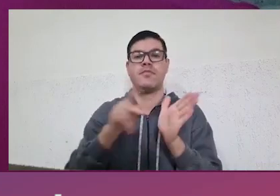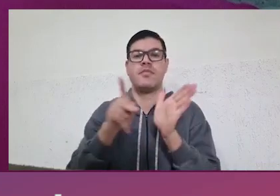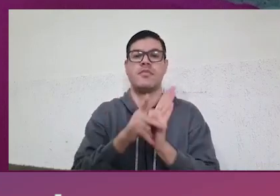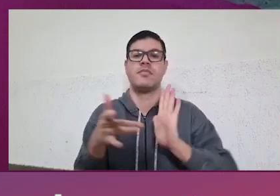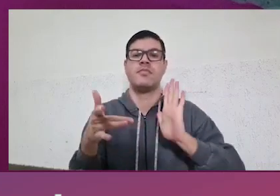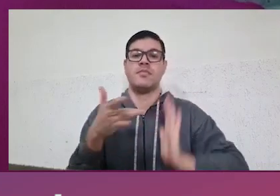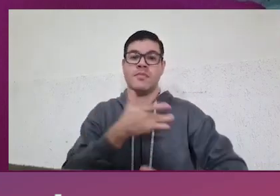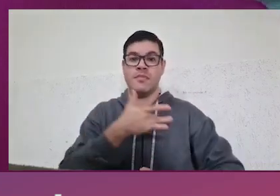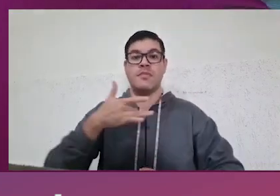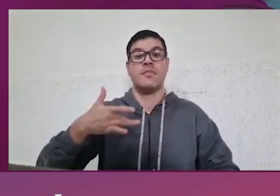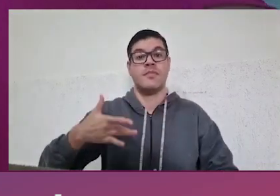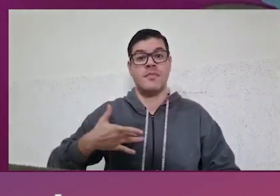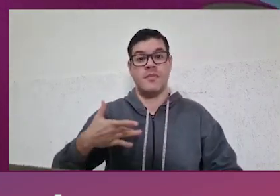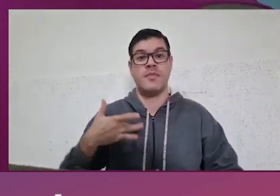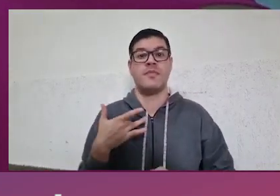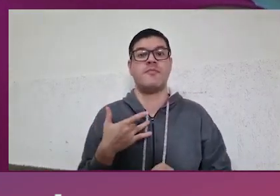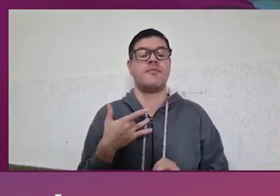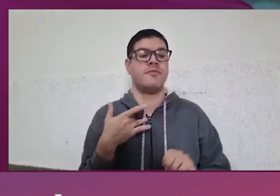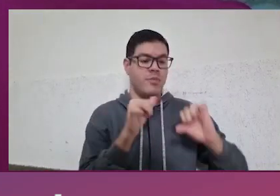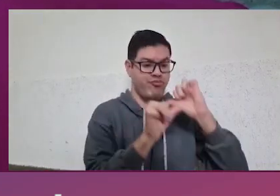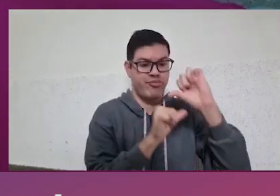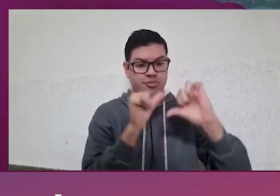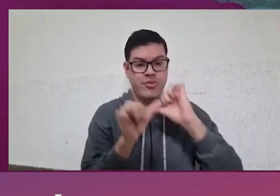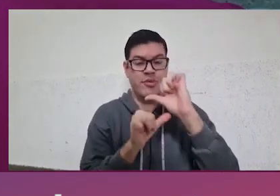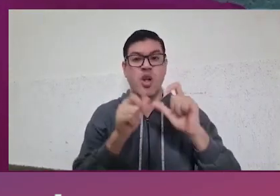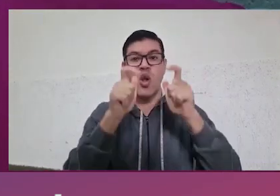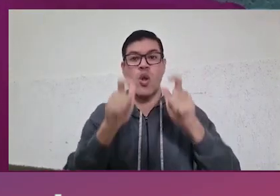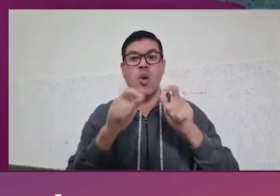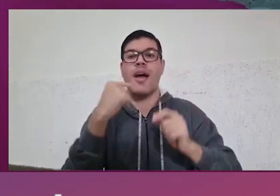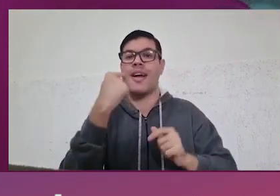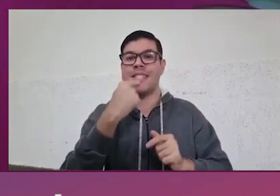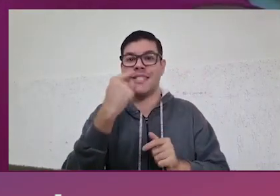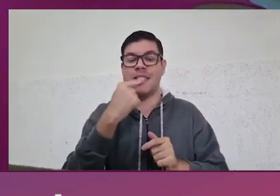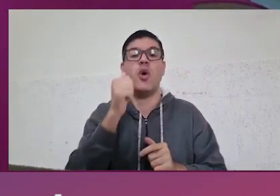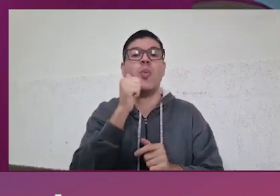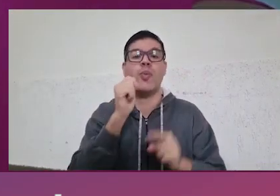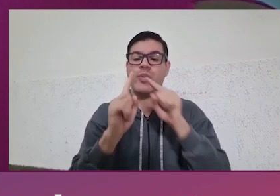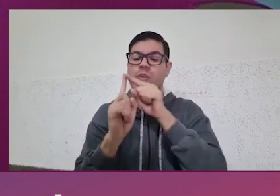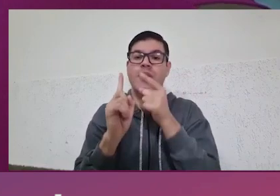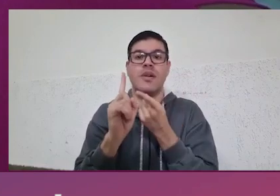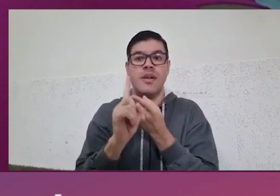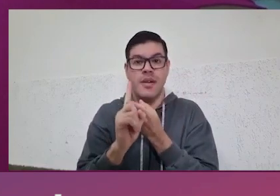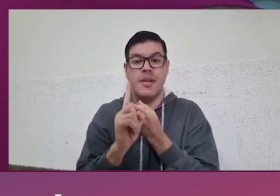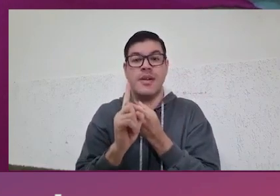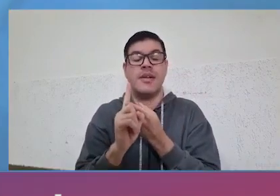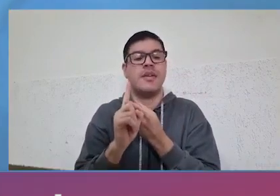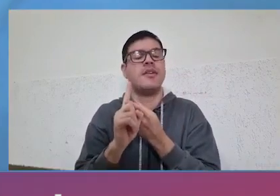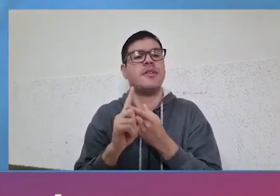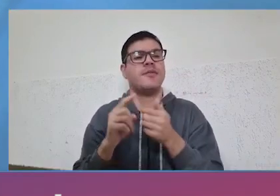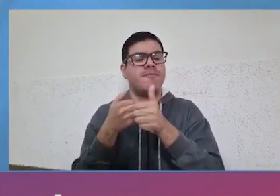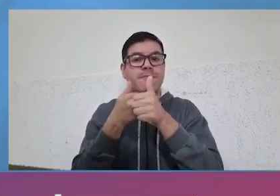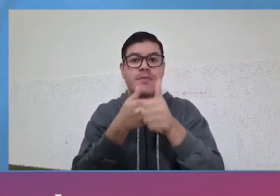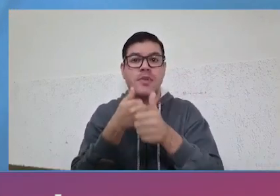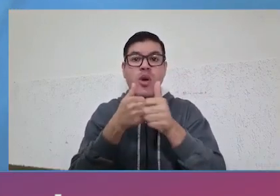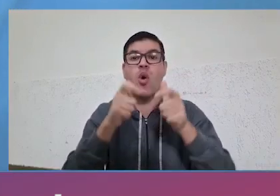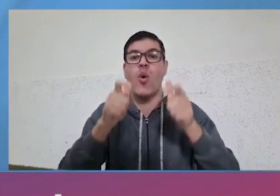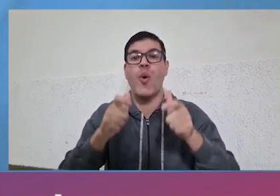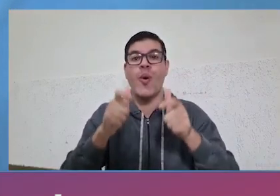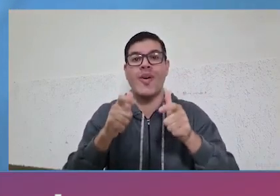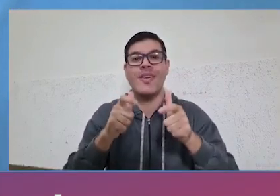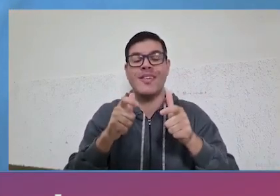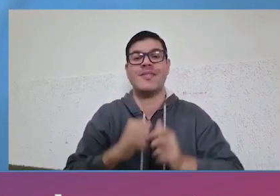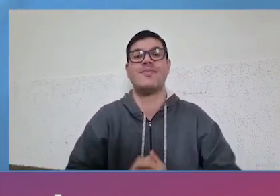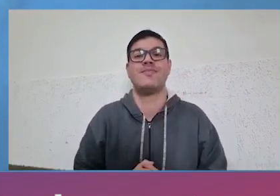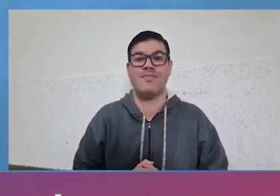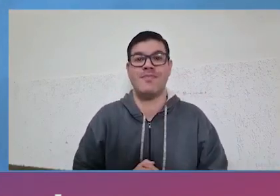a secretaria da saúde fez readequações no atendimento Odontológico de gestantes que fazem acompanhamento